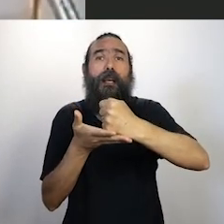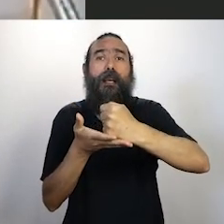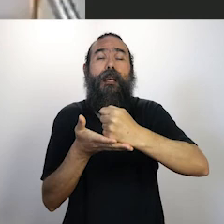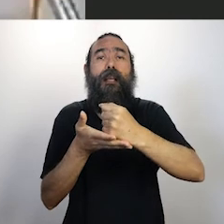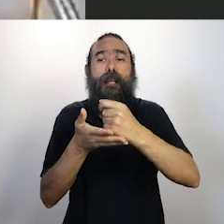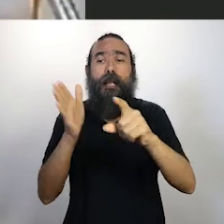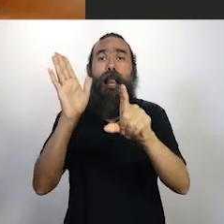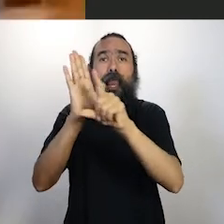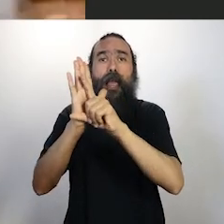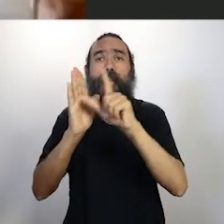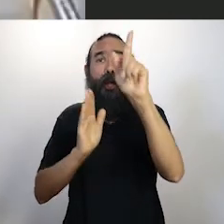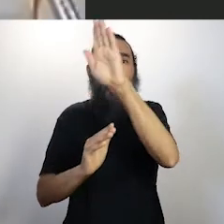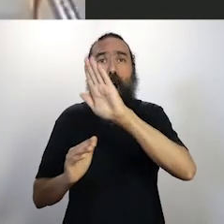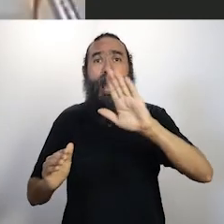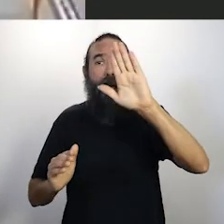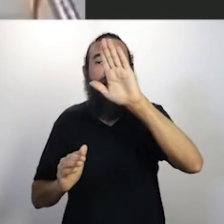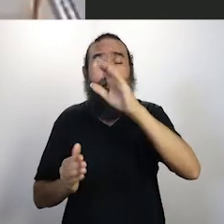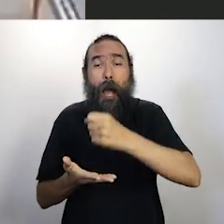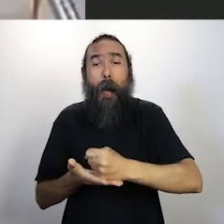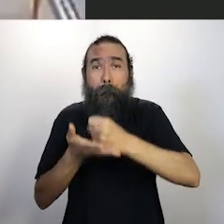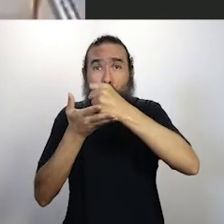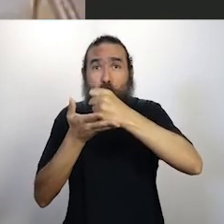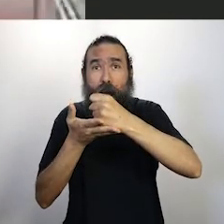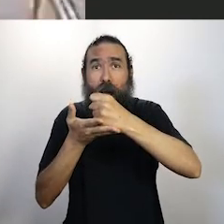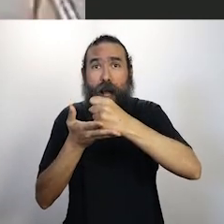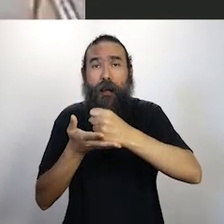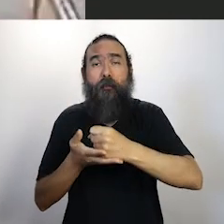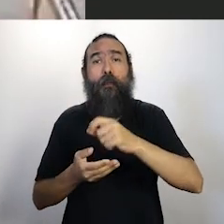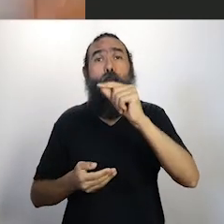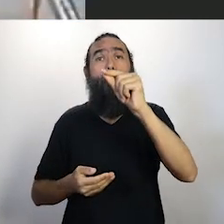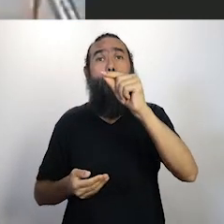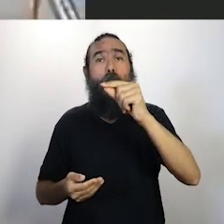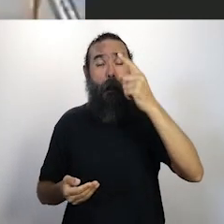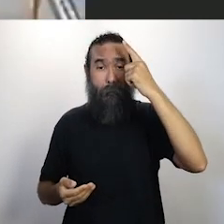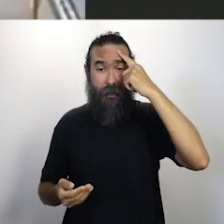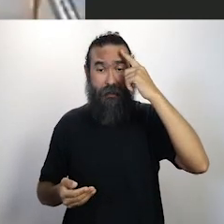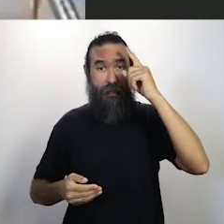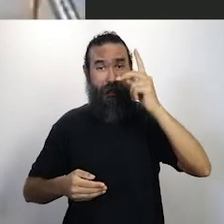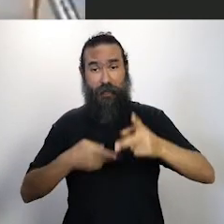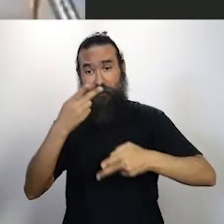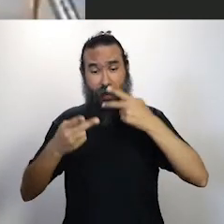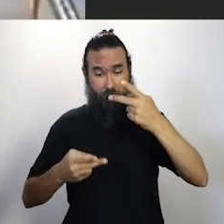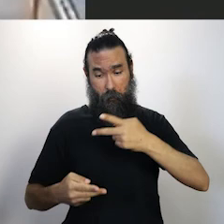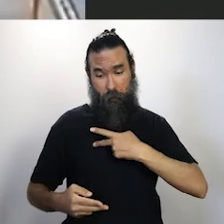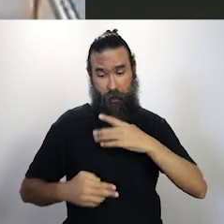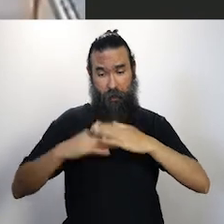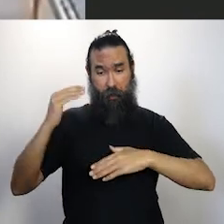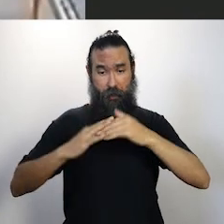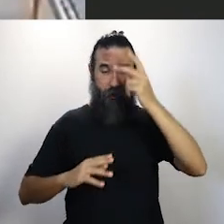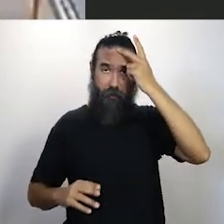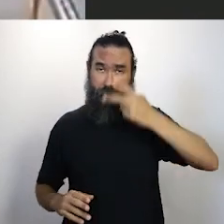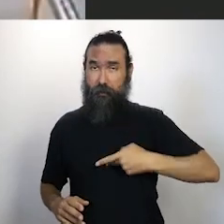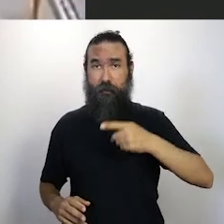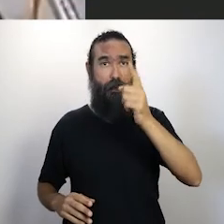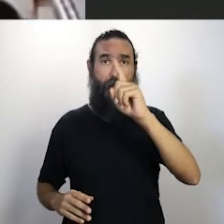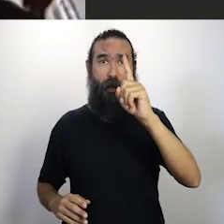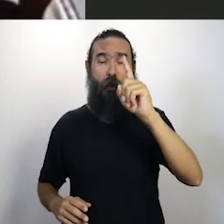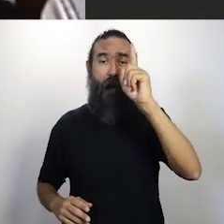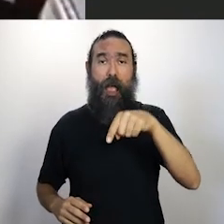não é se trata de uma honra pessoal até porque o Estado se coloca obsequioso foram